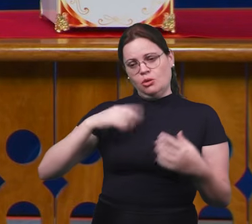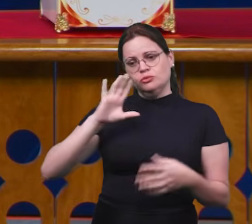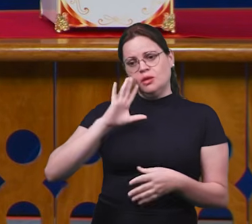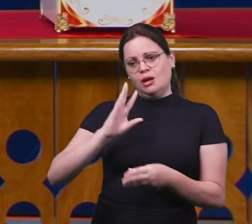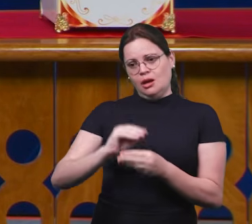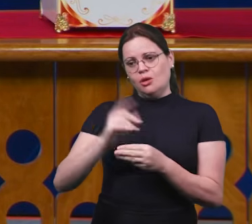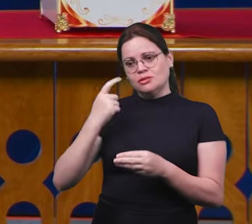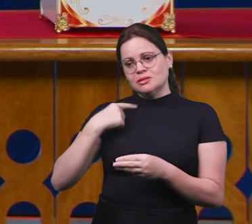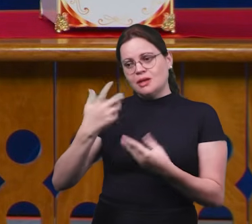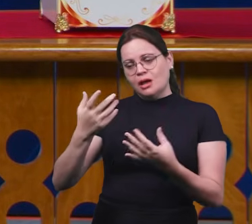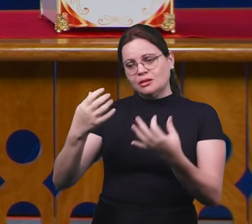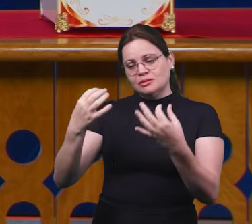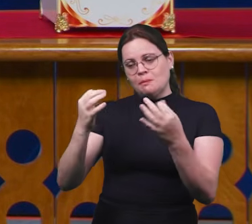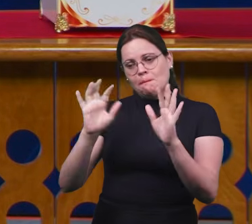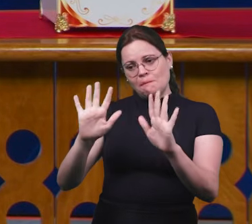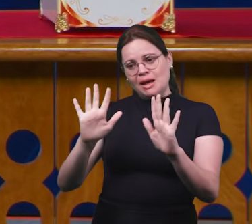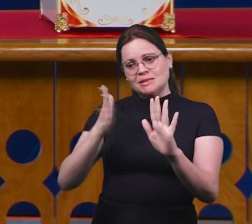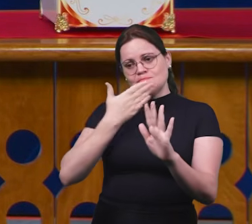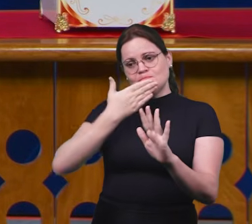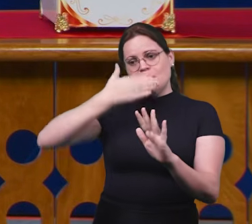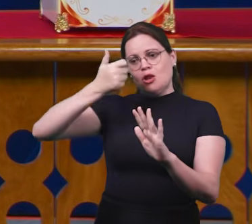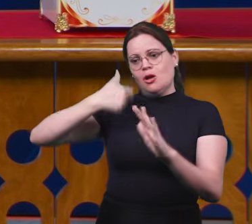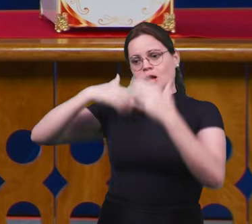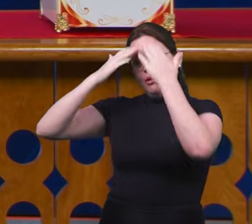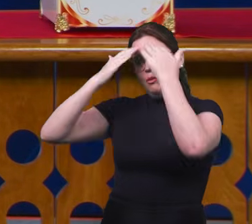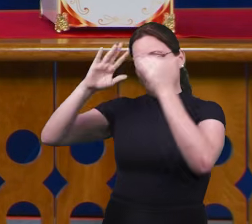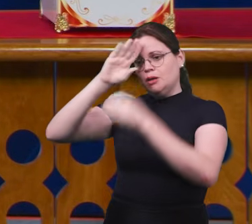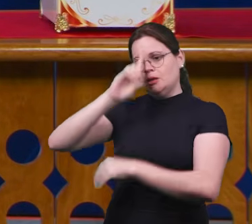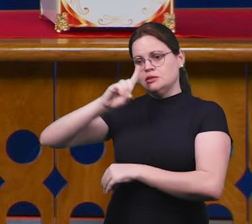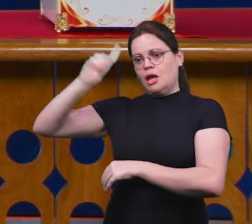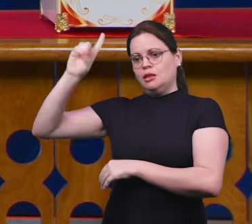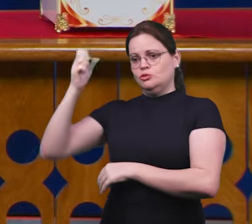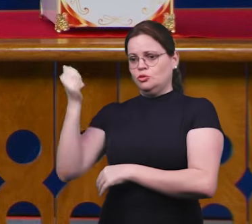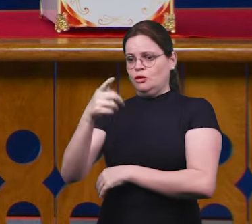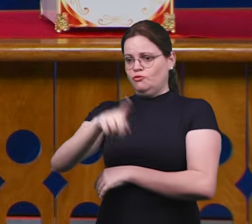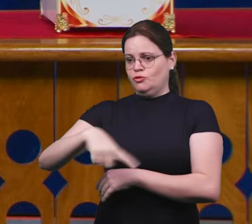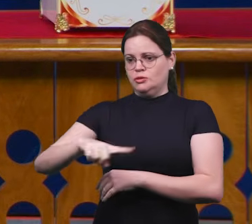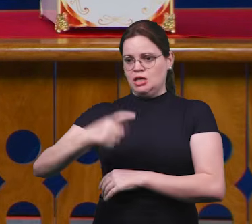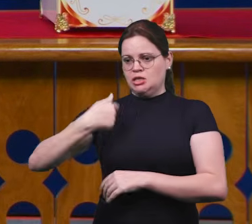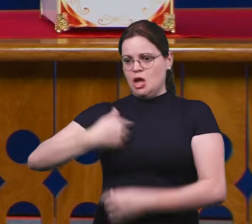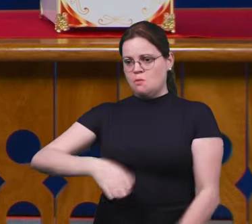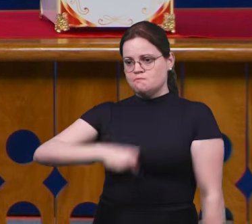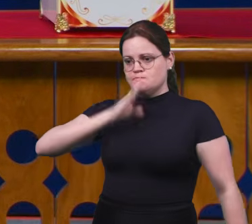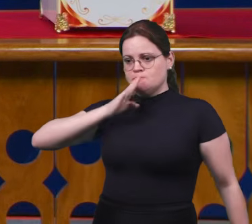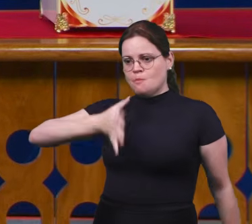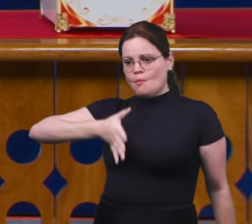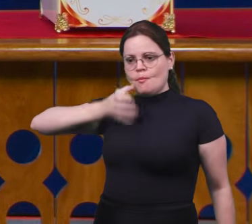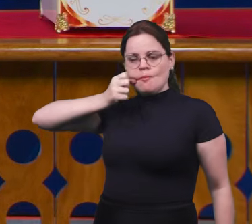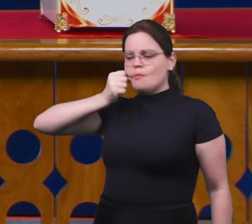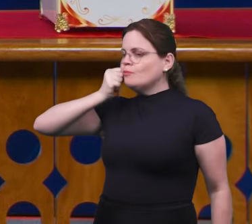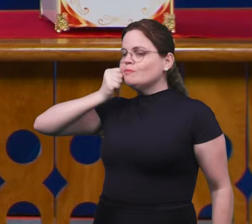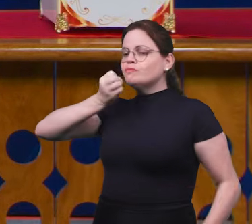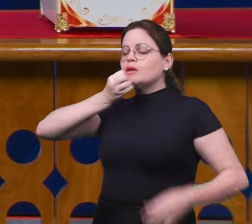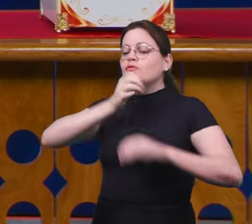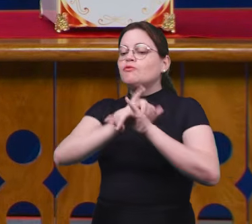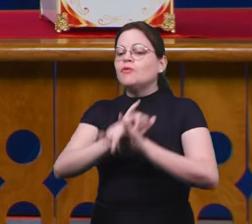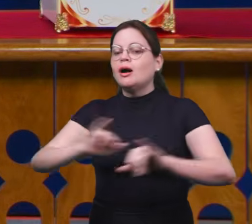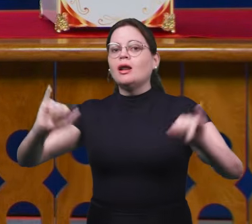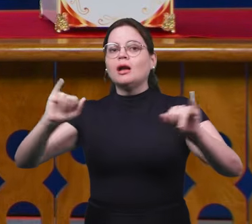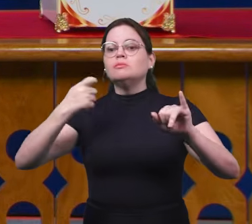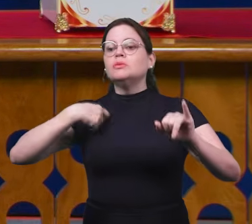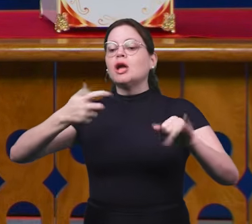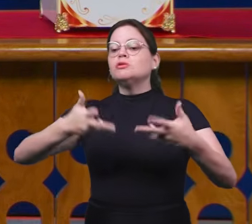mais importa obedecer a Deus do que aos homens. Nós não podemos nos calar acerca daquilo que nós